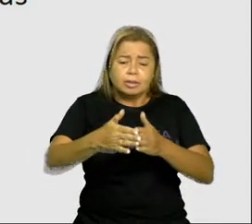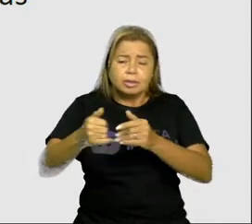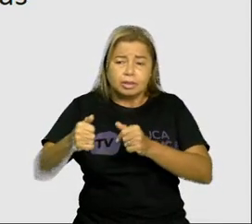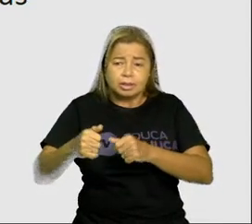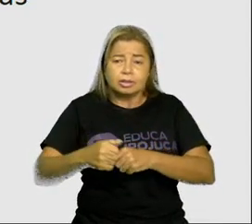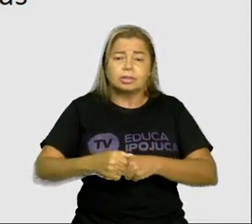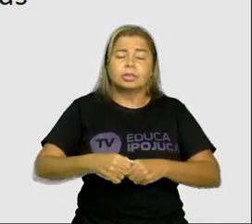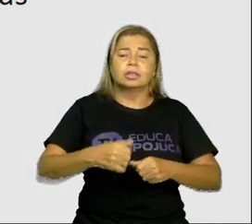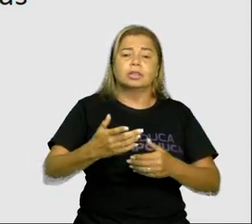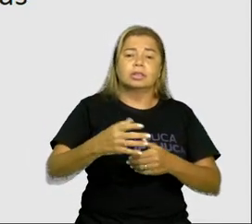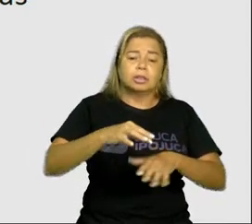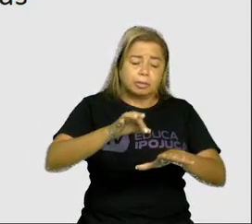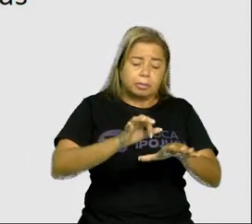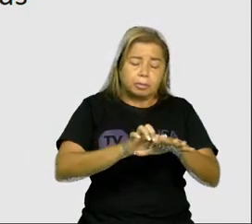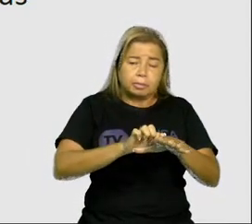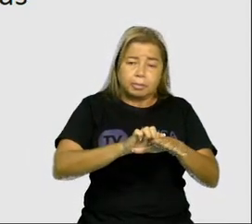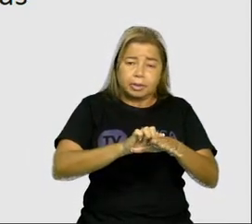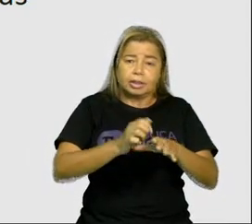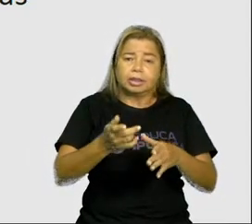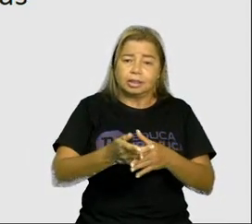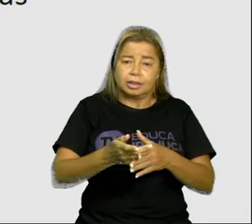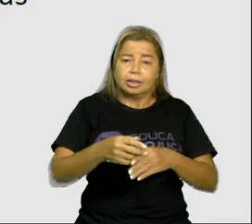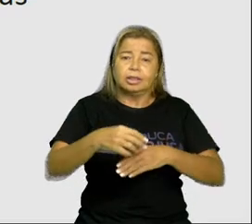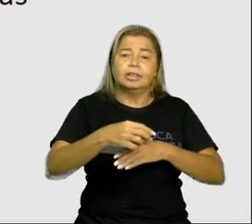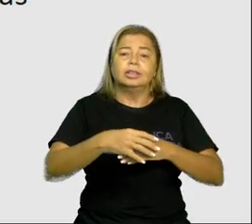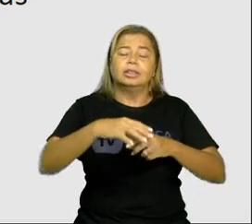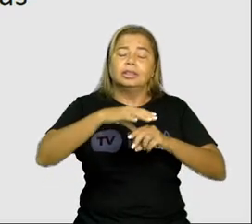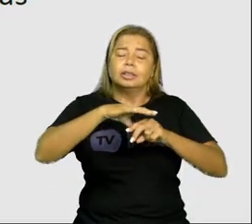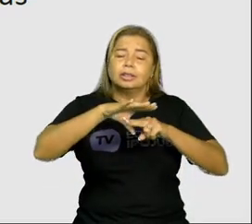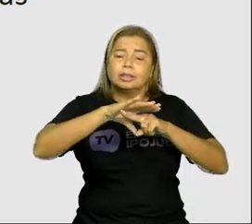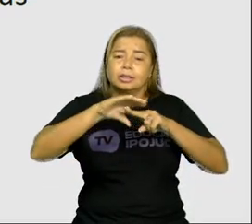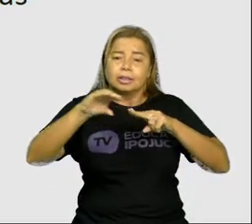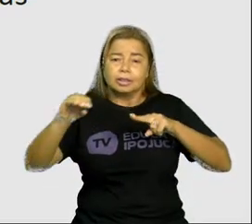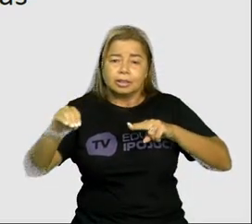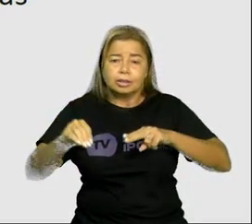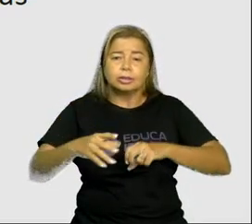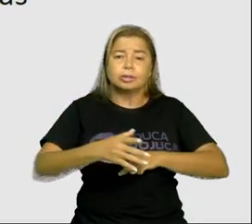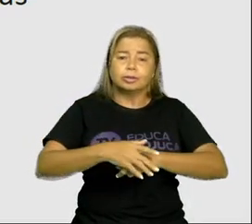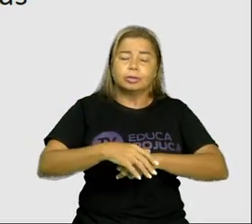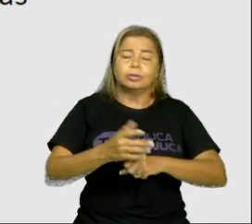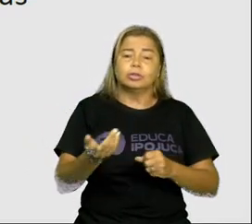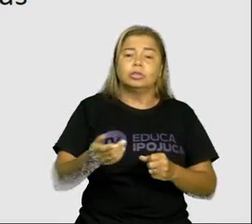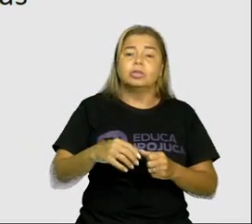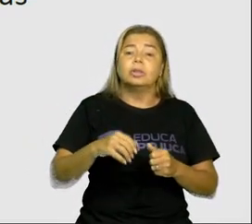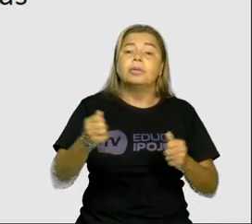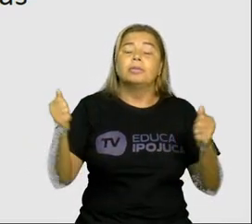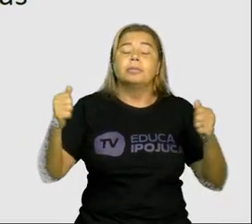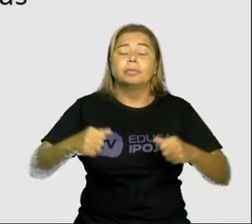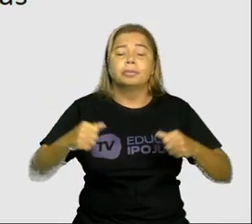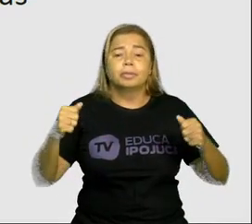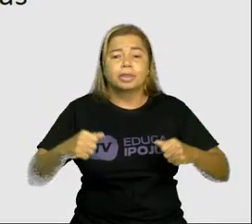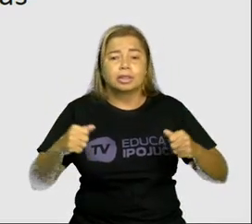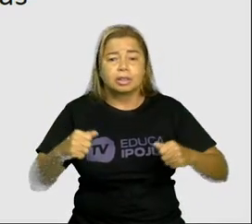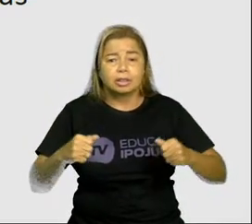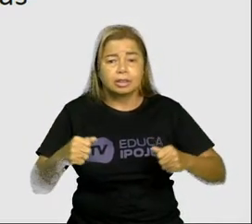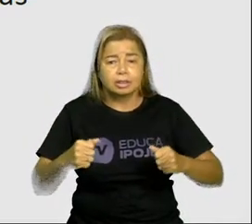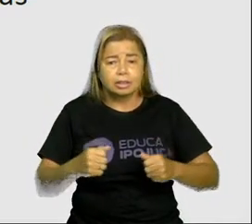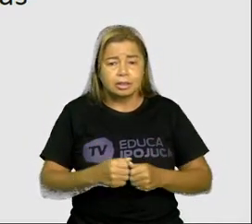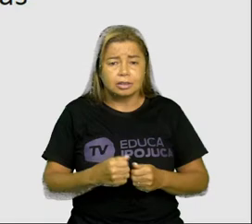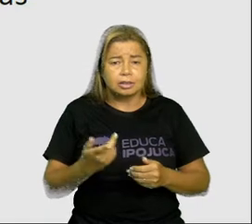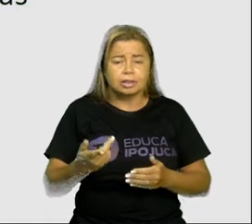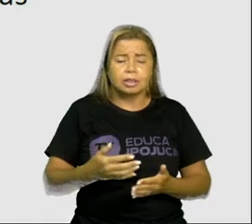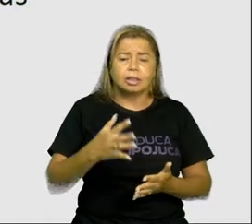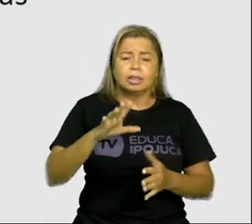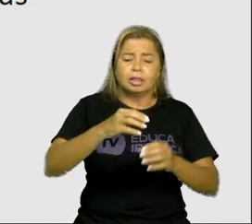ossos, tendões e transformar em colágeno, o colágeno em líquido, será preciso submetê-lo a uma